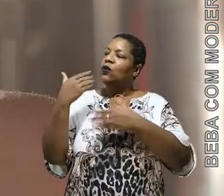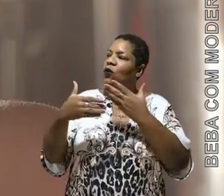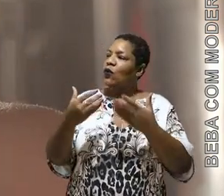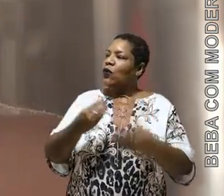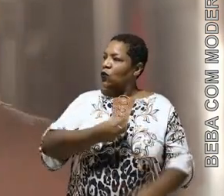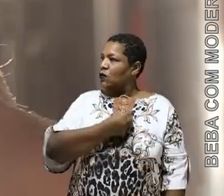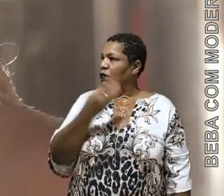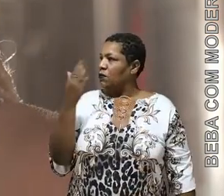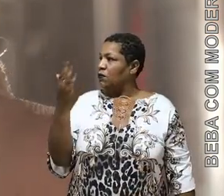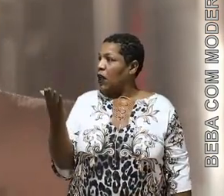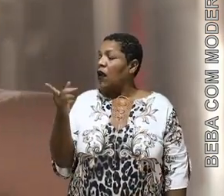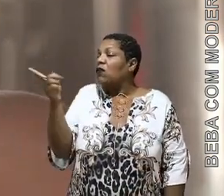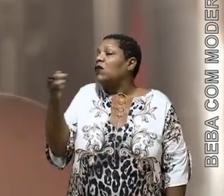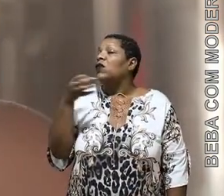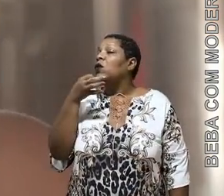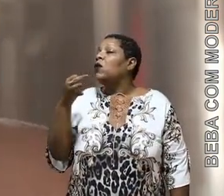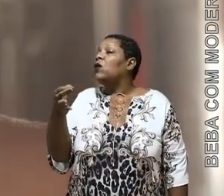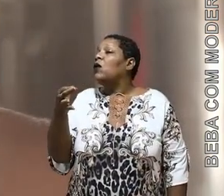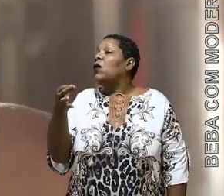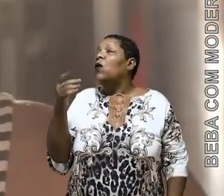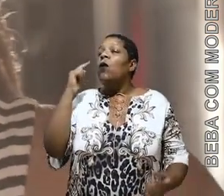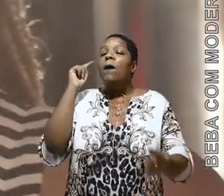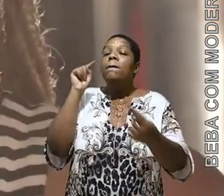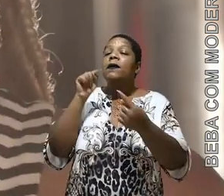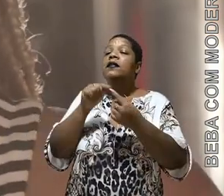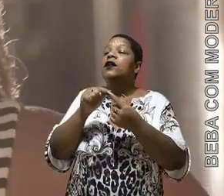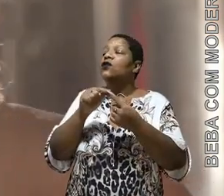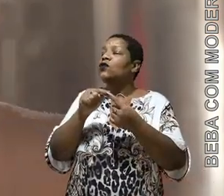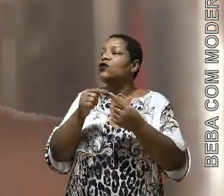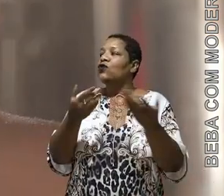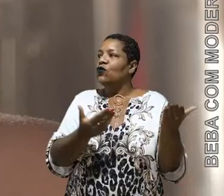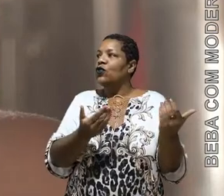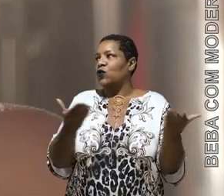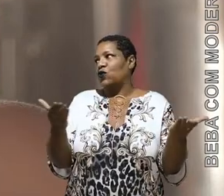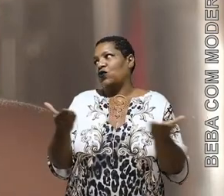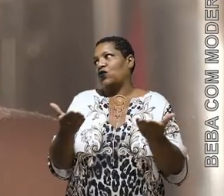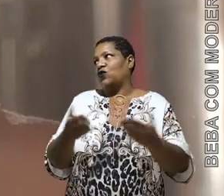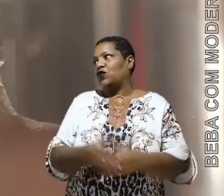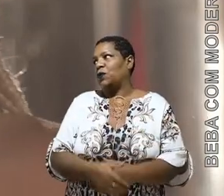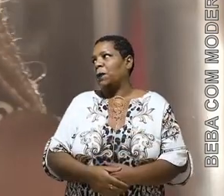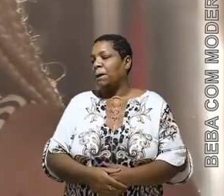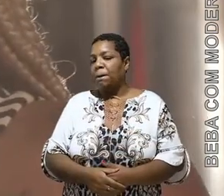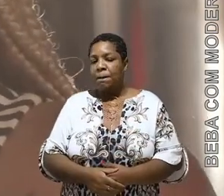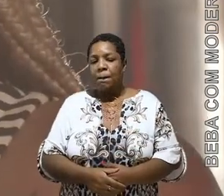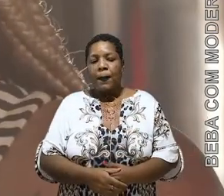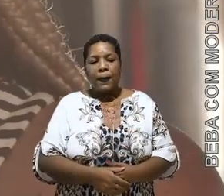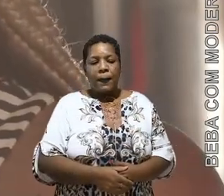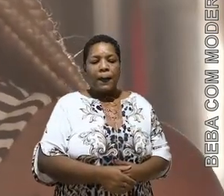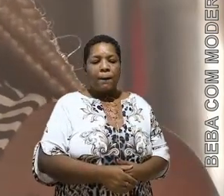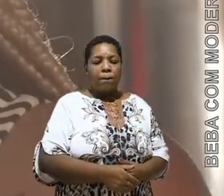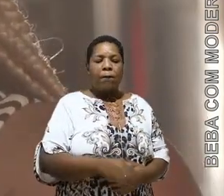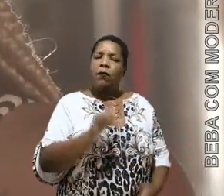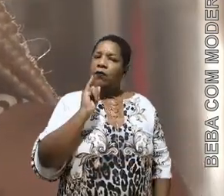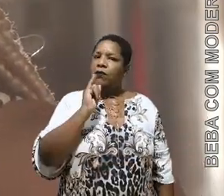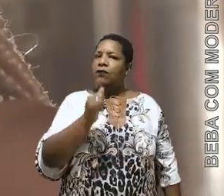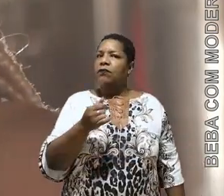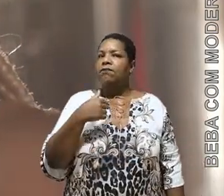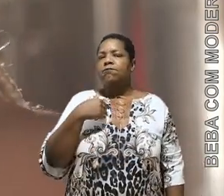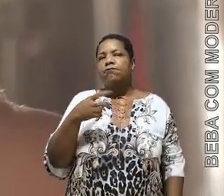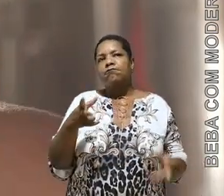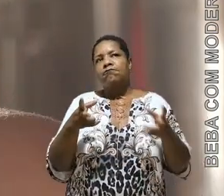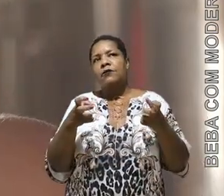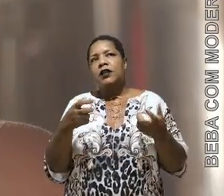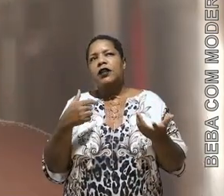Rap Nacional principalmente para a juventude que inspiram as se inspiram nas suas letras na sua carreira na sua trajetória para você qual é a